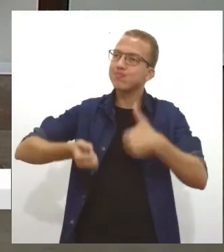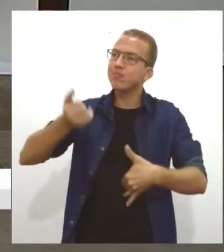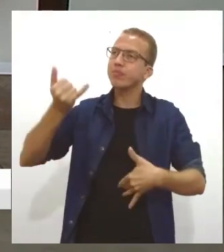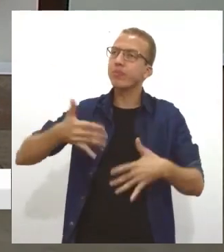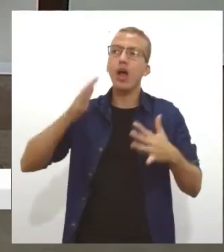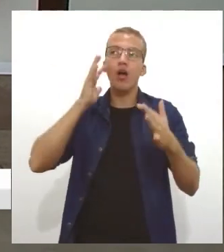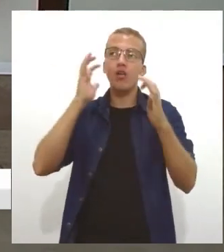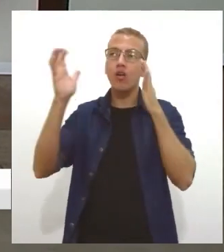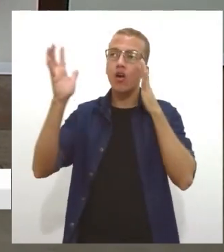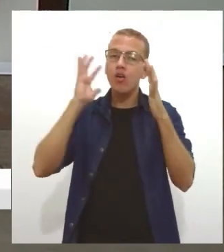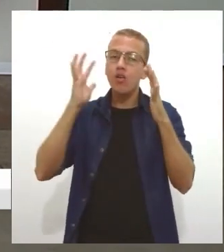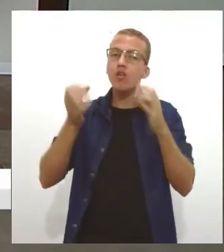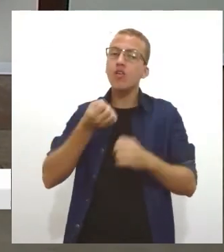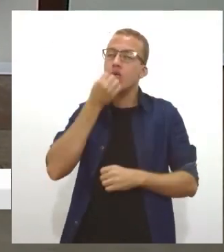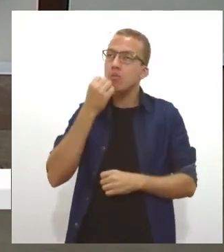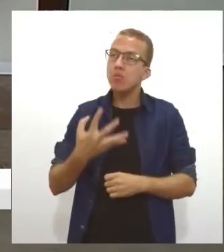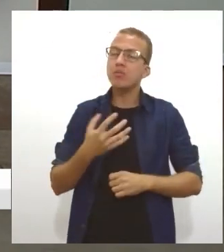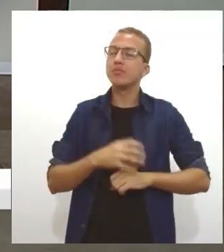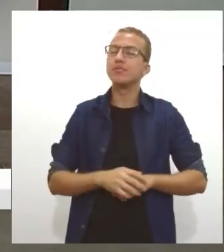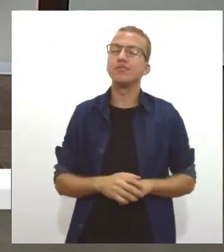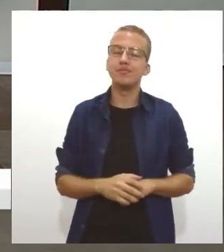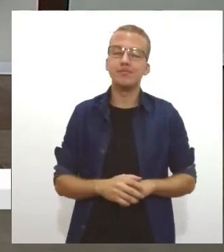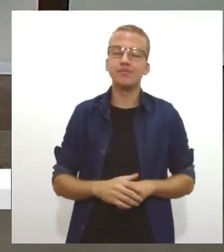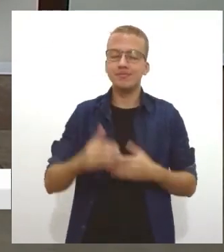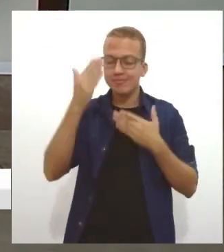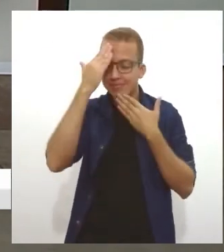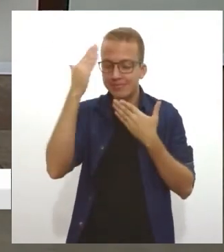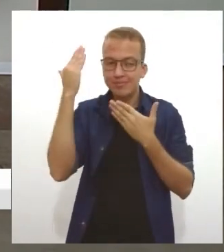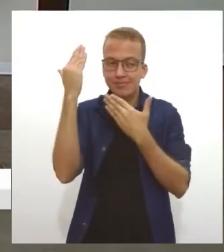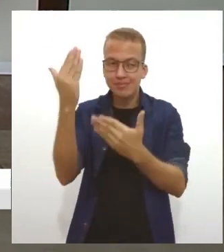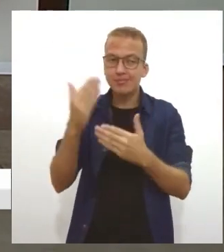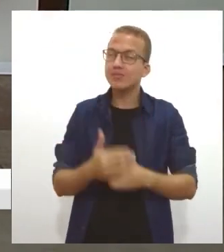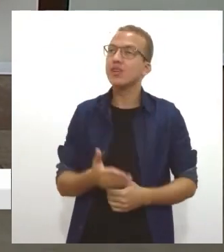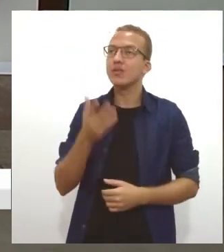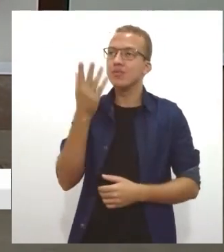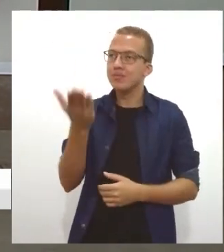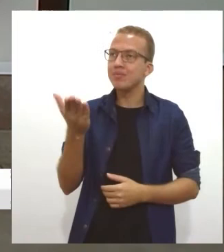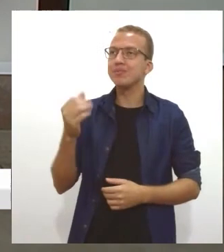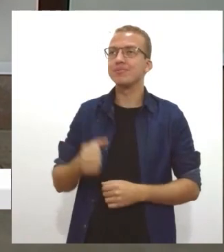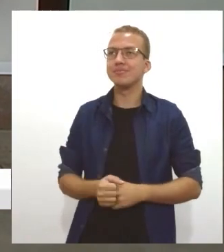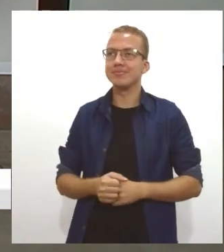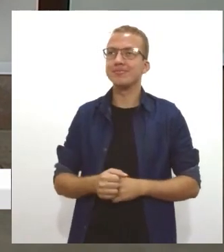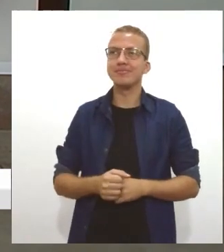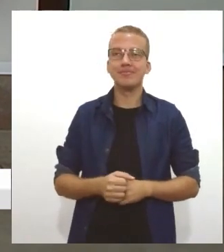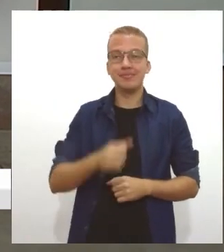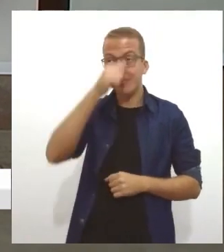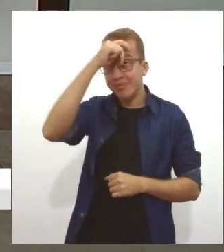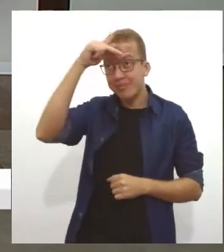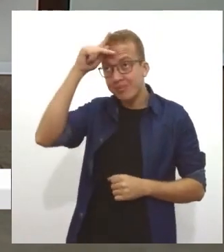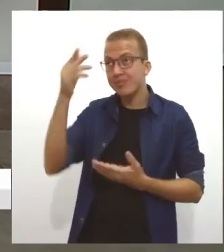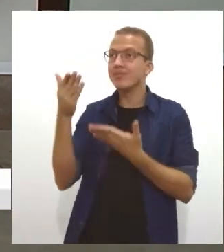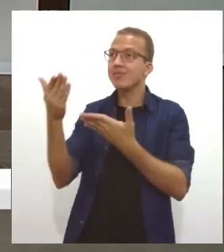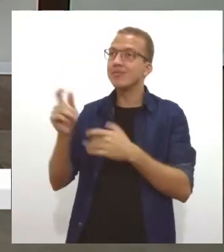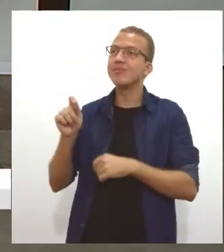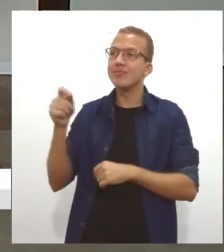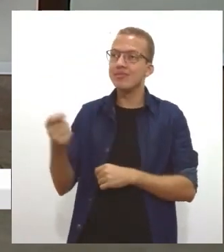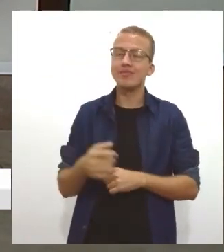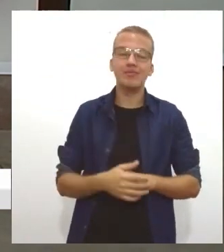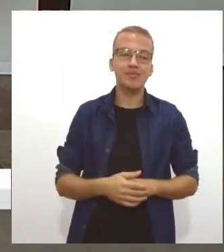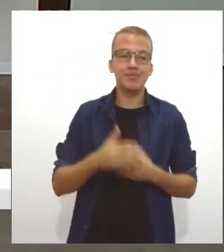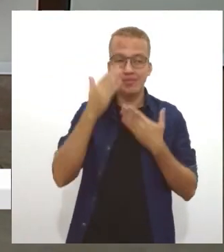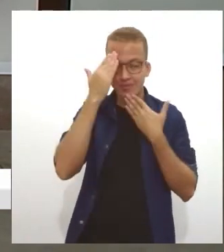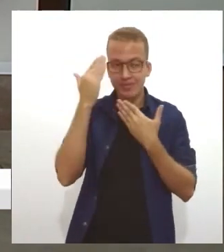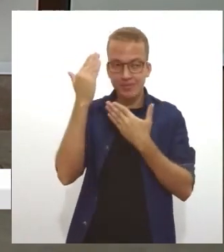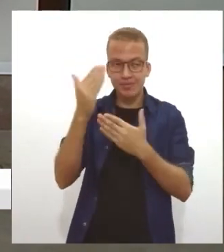reflexões também que a gente fez aqui, tá? Muito obrigada, Mário César. Muito obrigada, Aparecida. Muito obrigada e me coloco